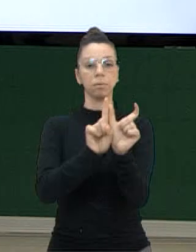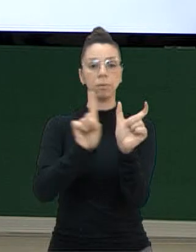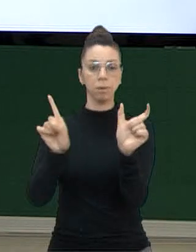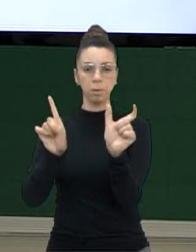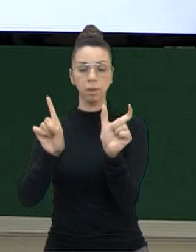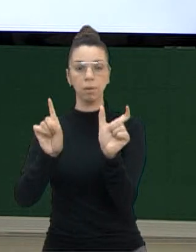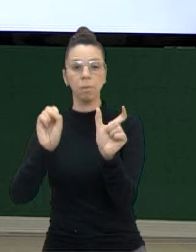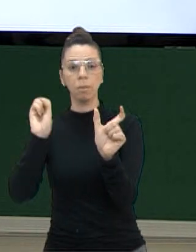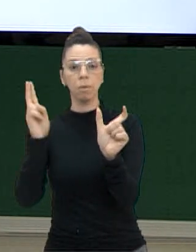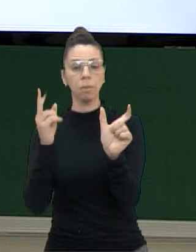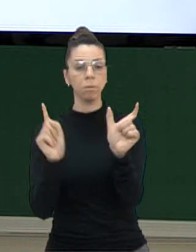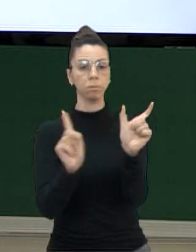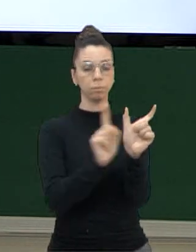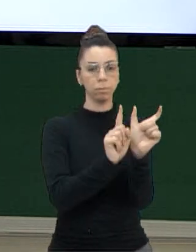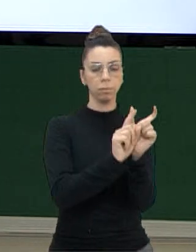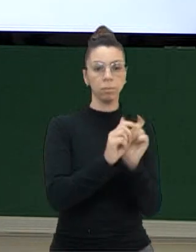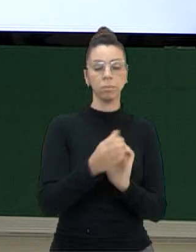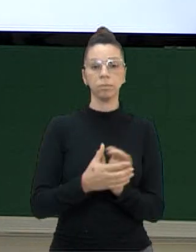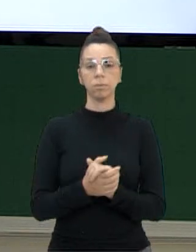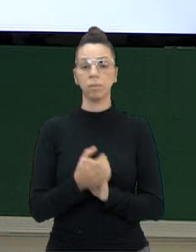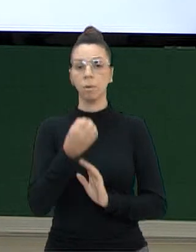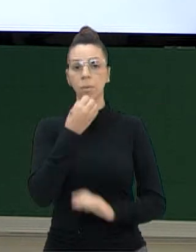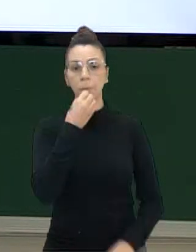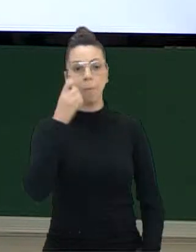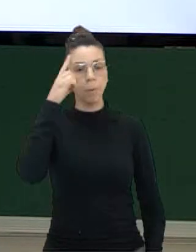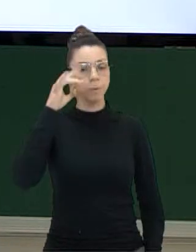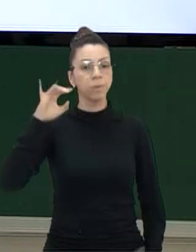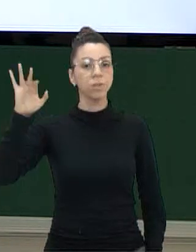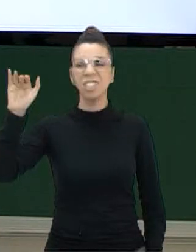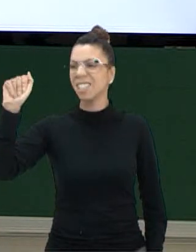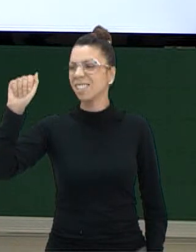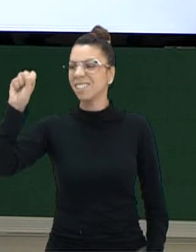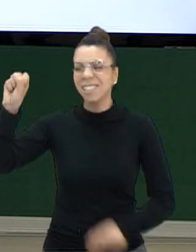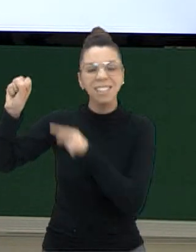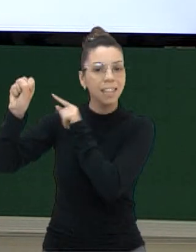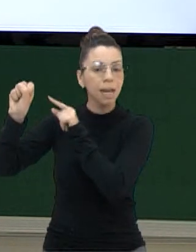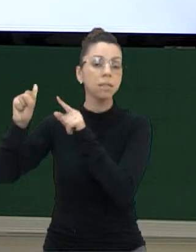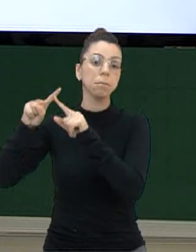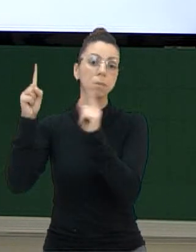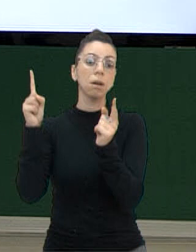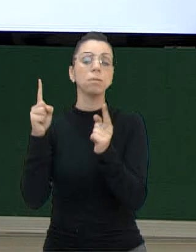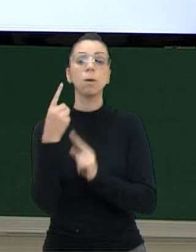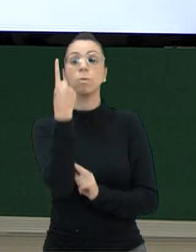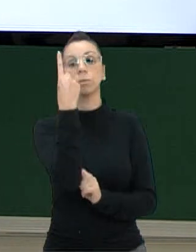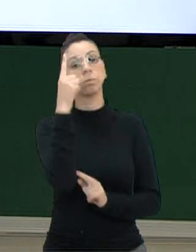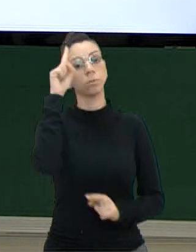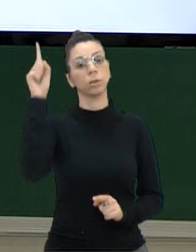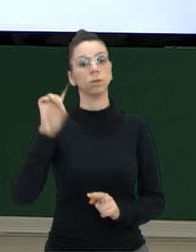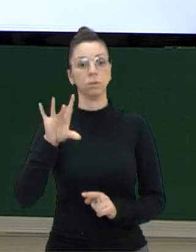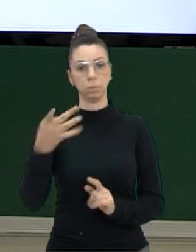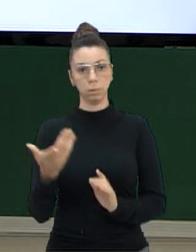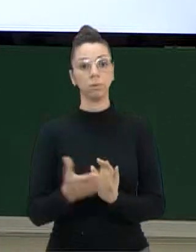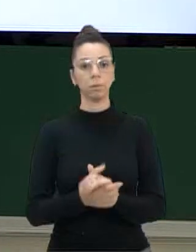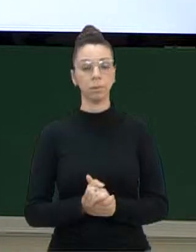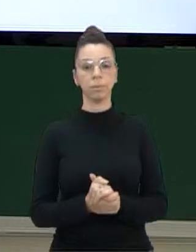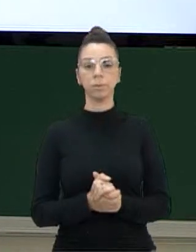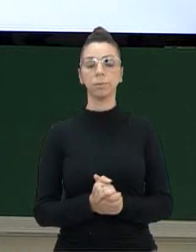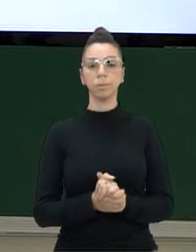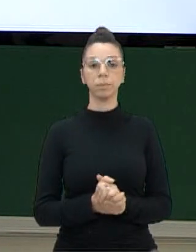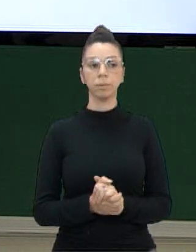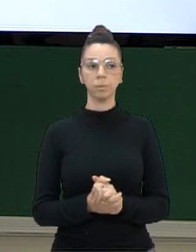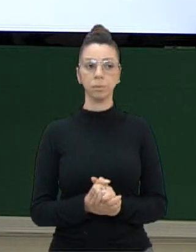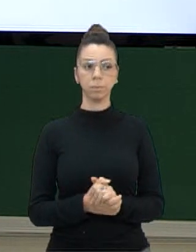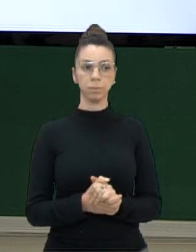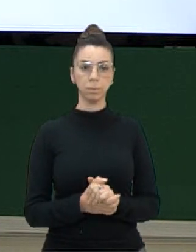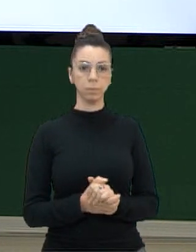Buenos dias, mas é um dia só. Buenas tardes, felices fiestas. Em outro momento a gente pode trabalhar com essa ideia, vale? Então,